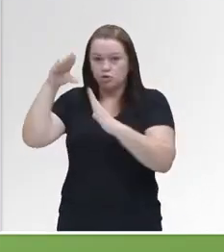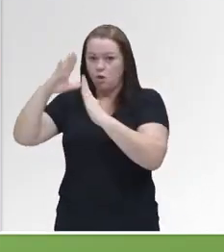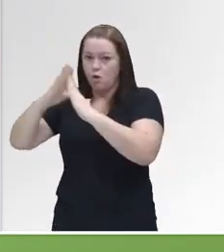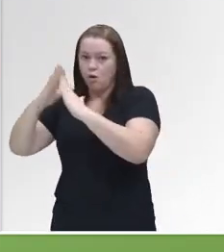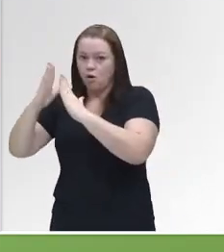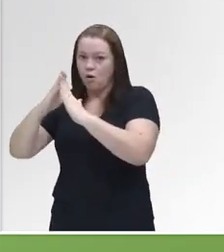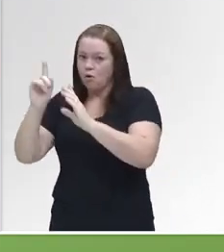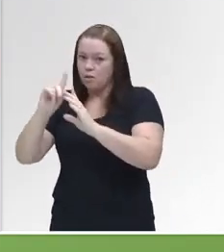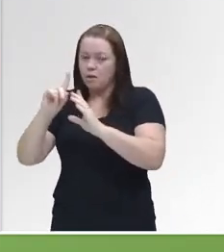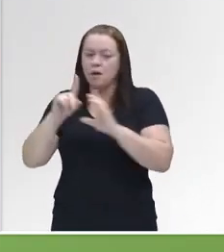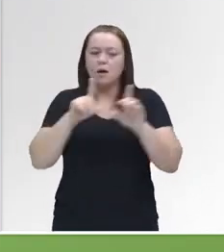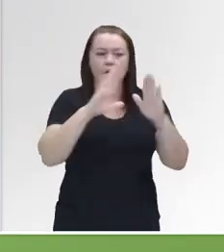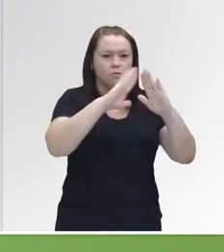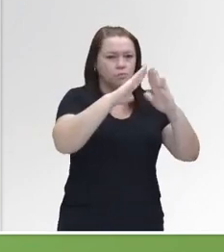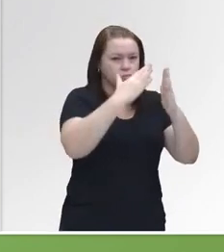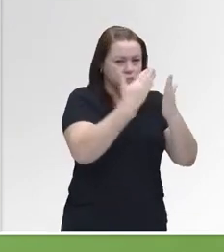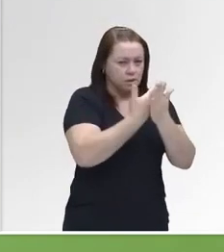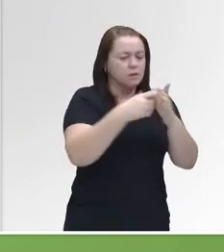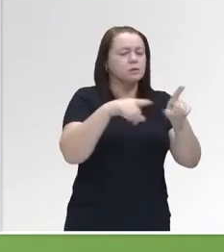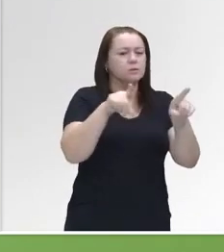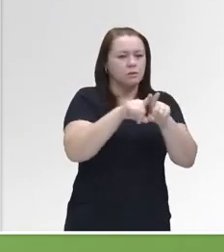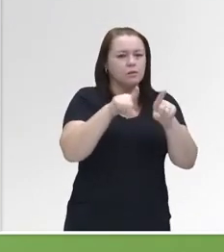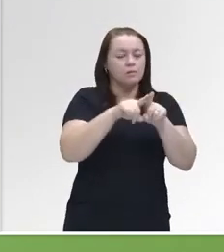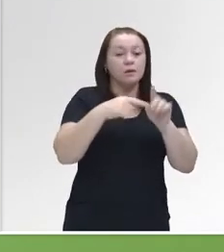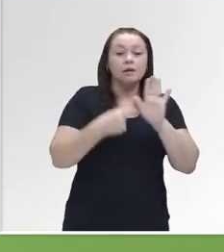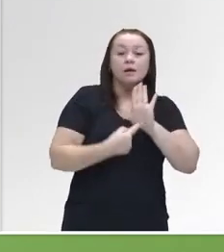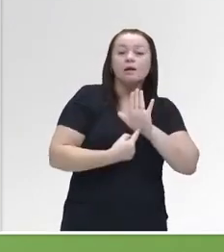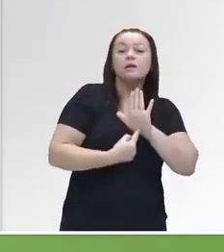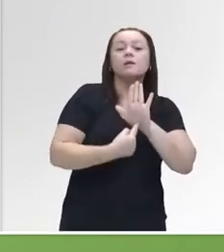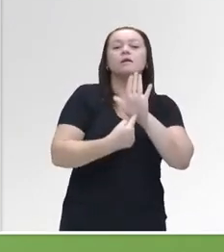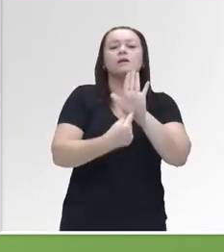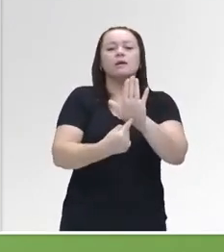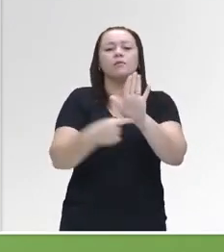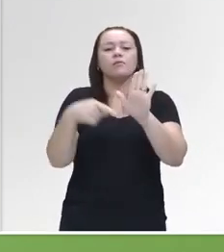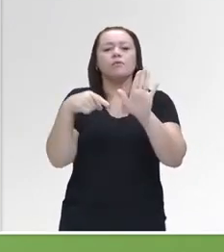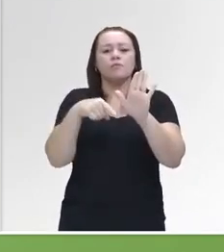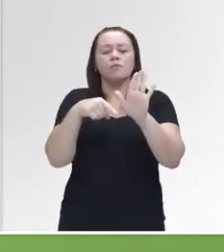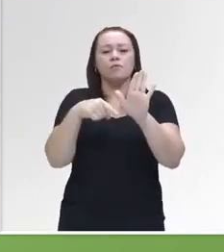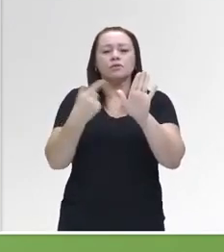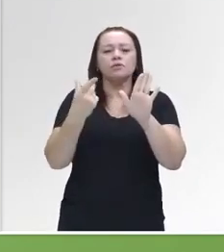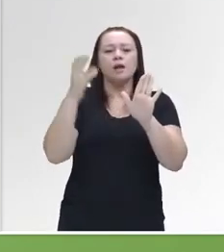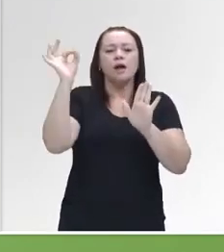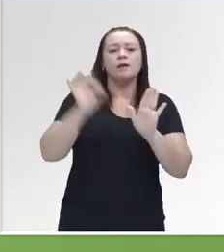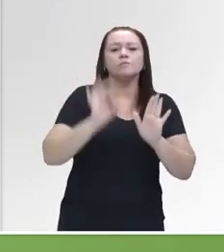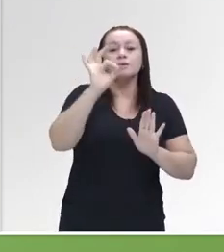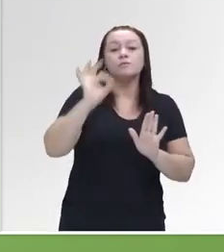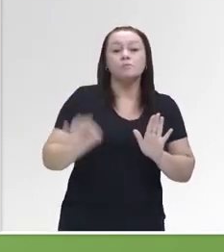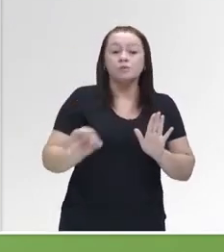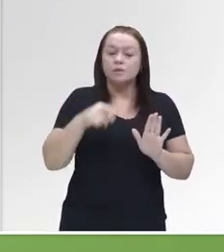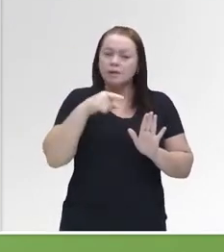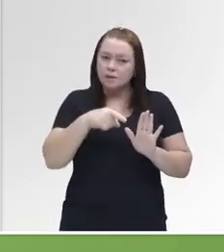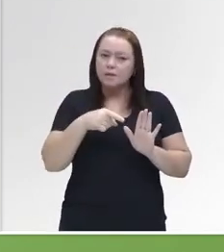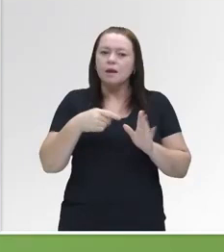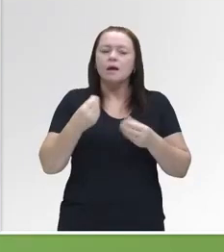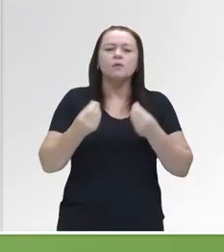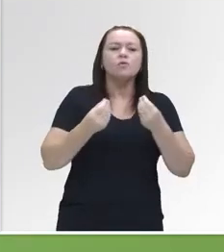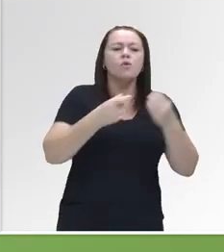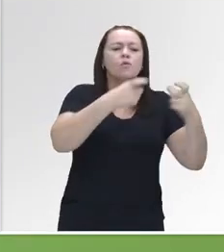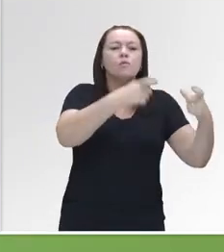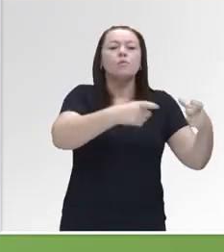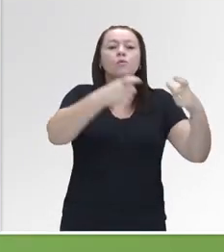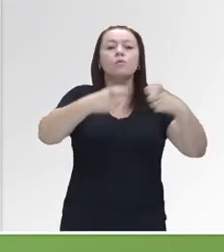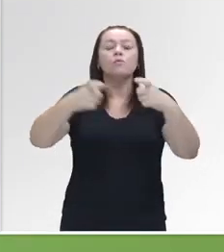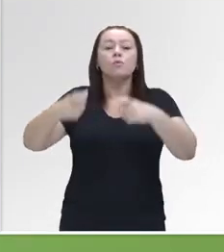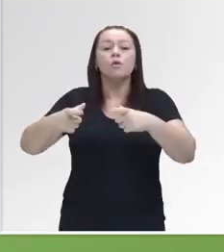nós trouxemos aqui uma tabela que ela aponta uma pesquisa. Ela diz os locais